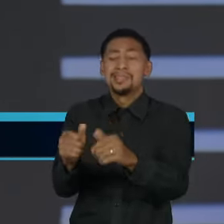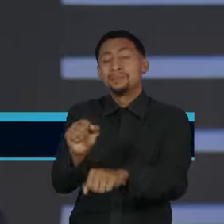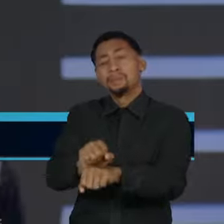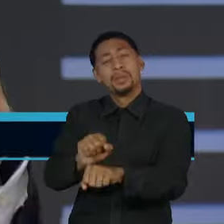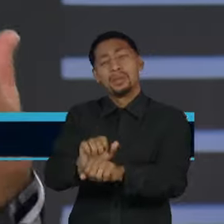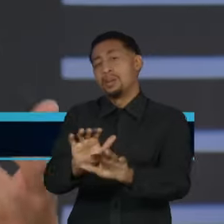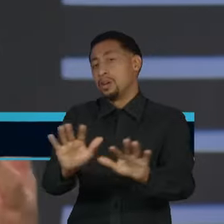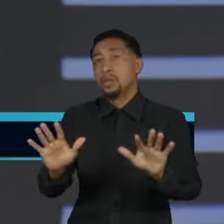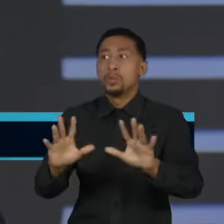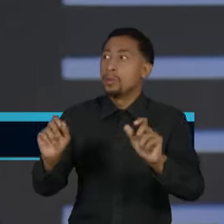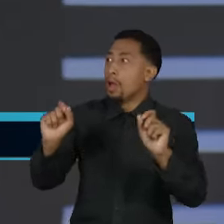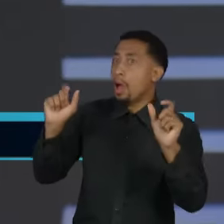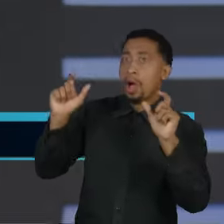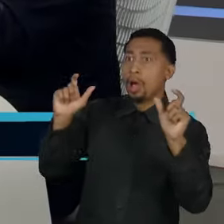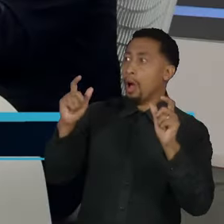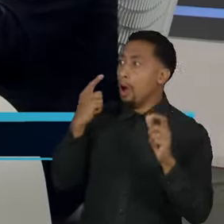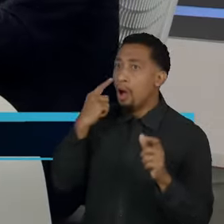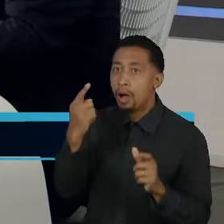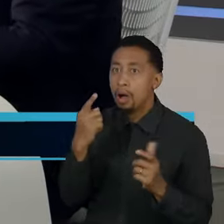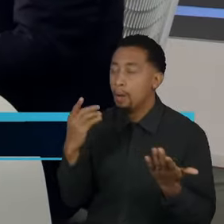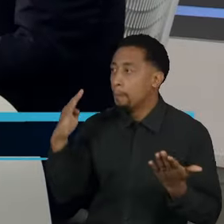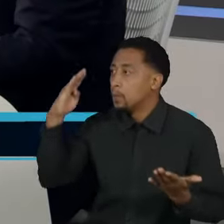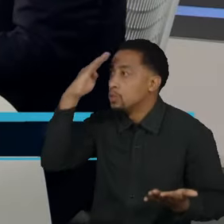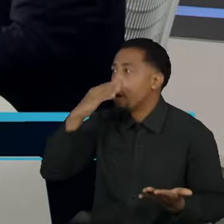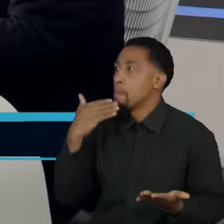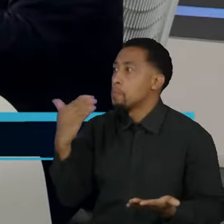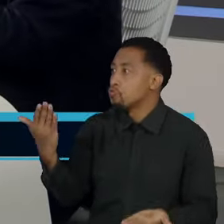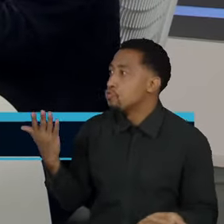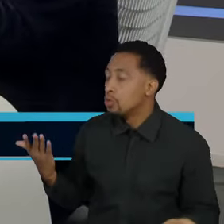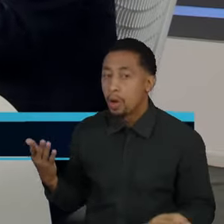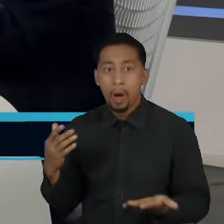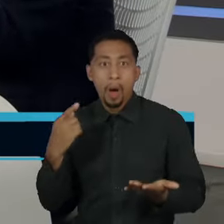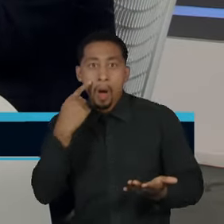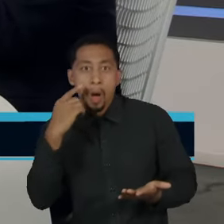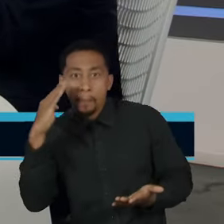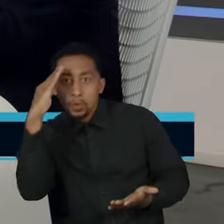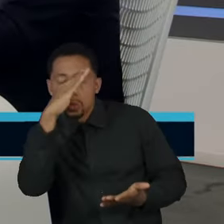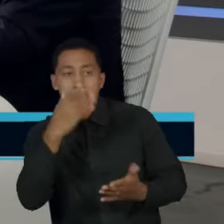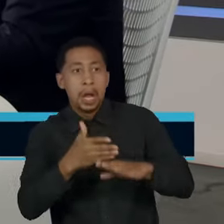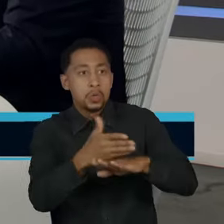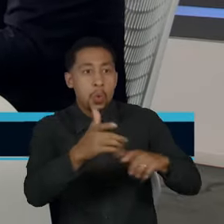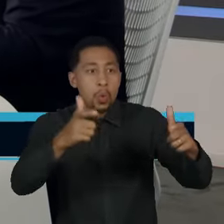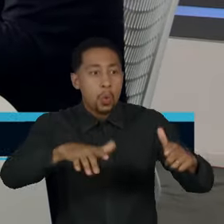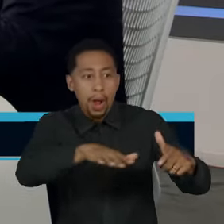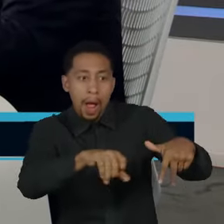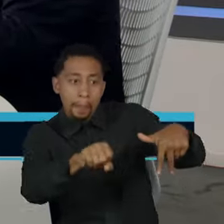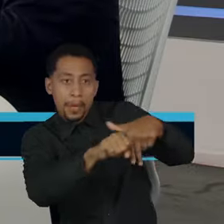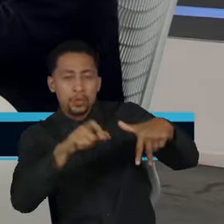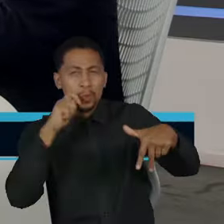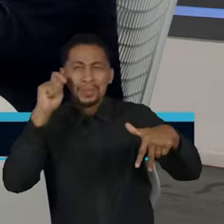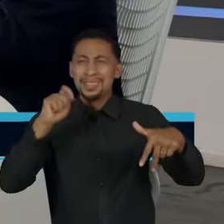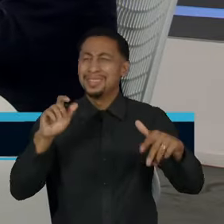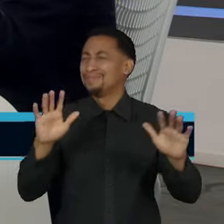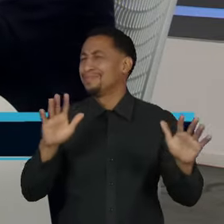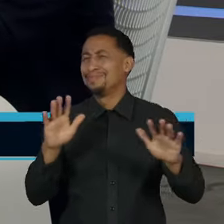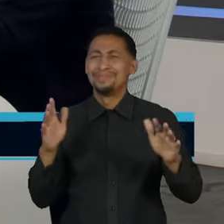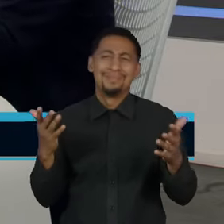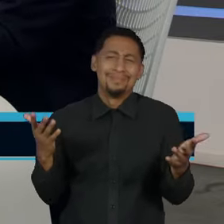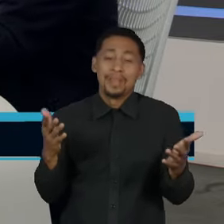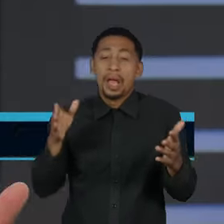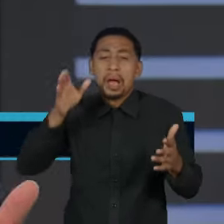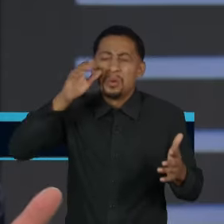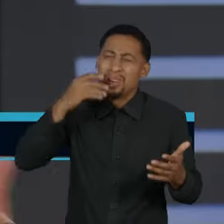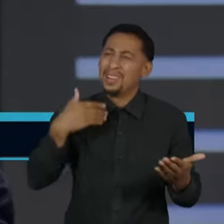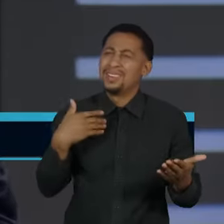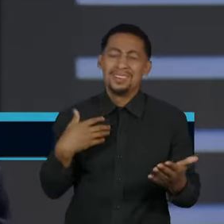certo, impressionado. Olha, foi na embaixada da Hungria. O que ele queria fazer lá, o que ele fez lá, certo? É do